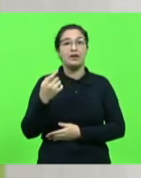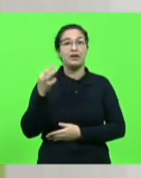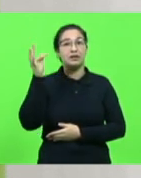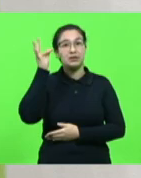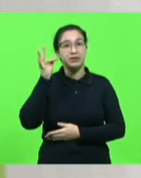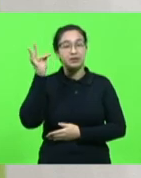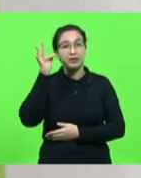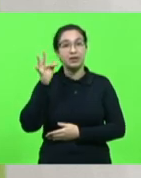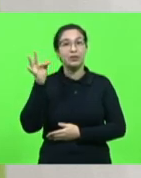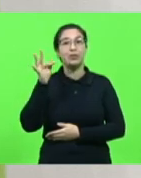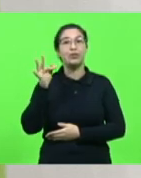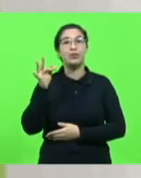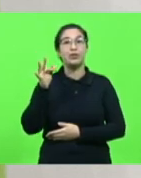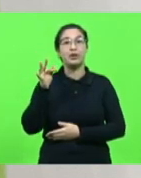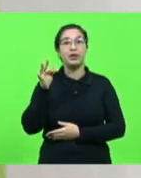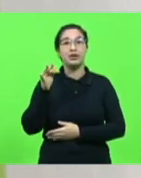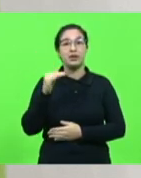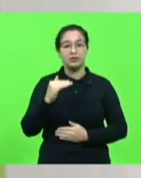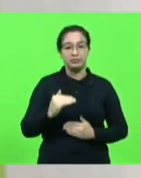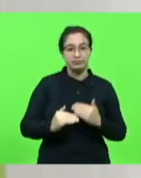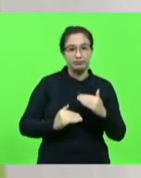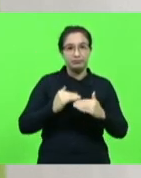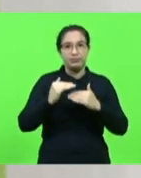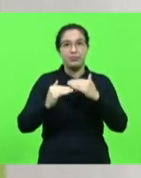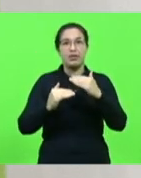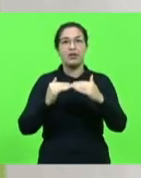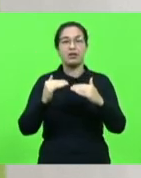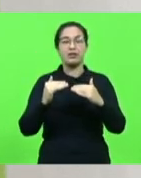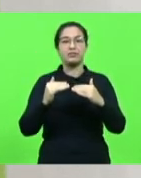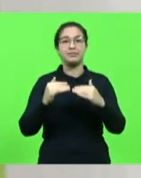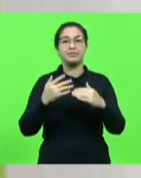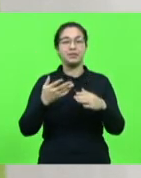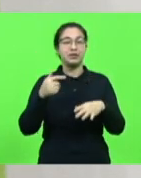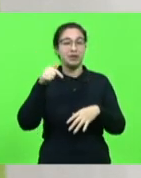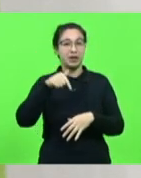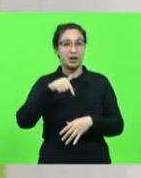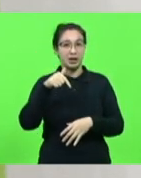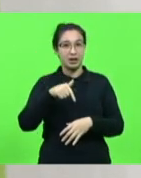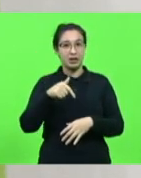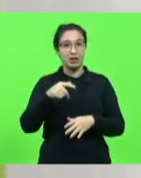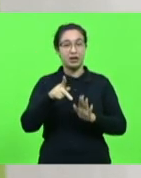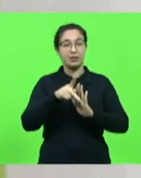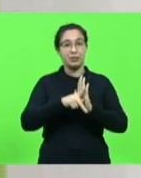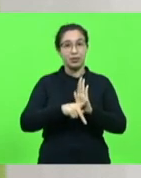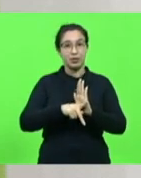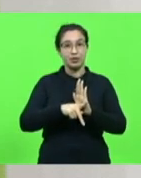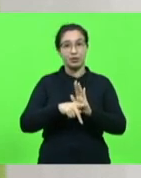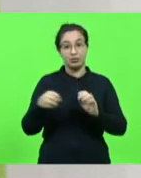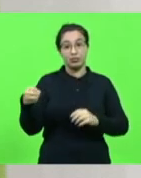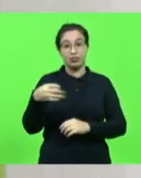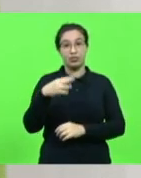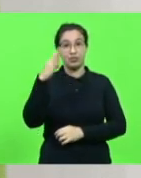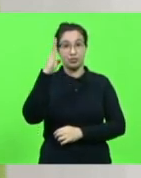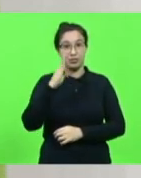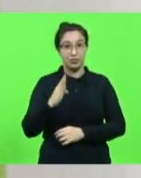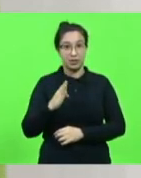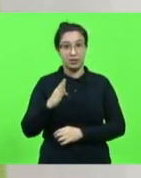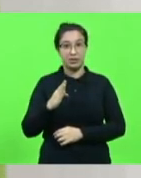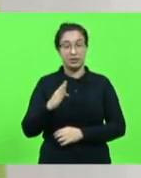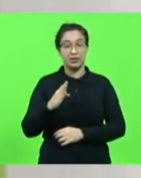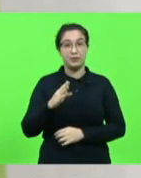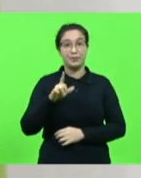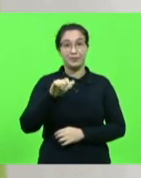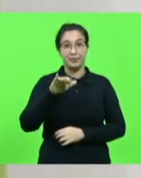Darwin, que, inclusive, atuou aqui em Florianópolis com projetos, presidente, absolutamente inéditos no Brasil, no Liceu da Desterro, quando